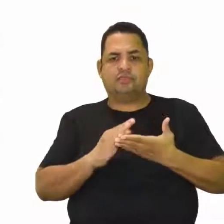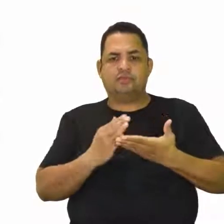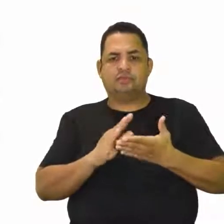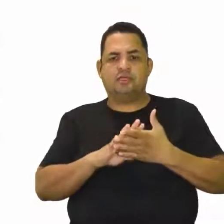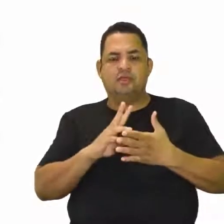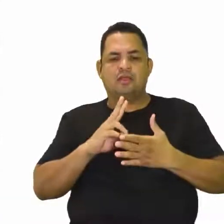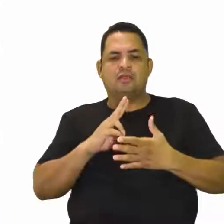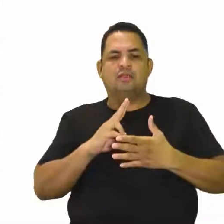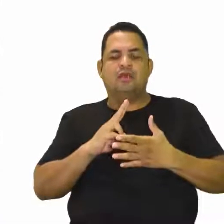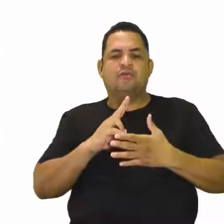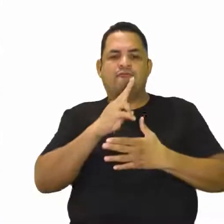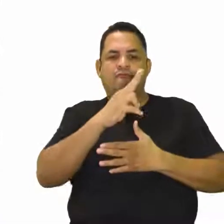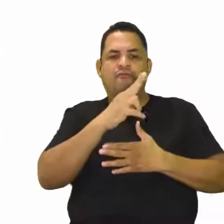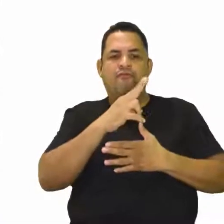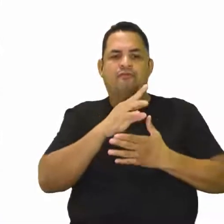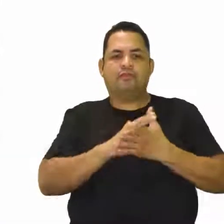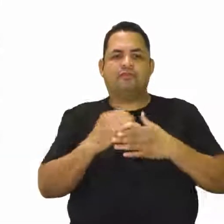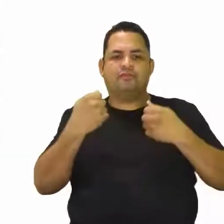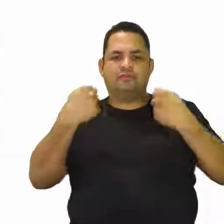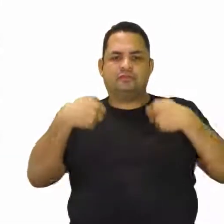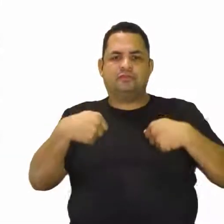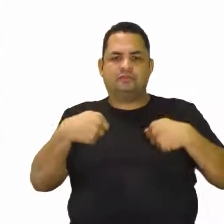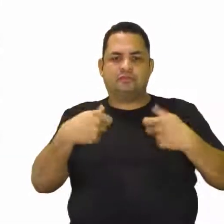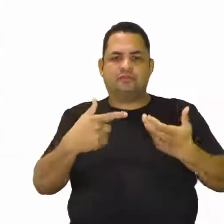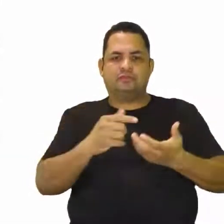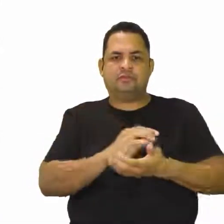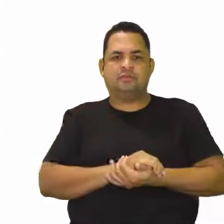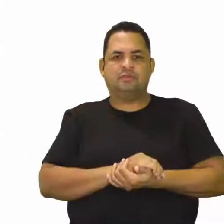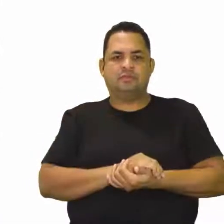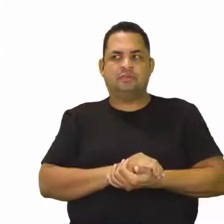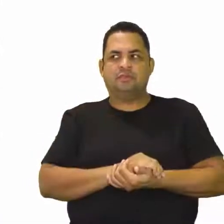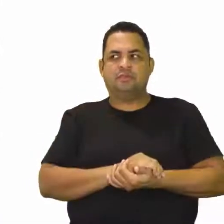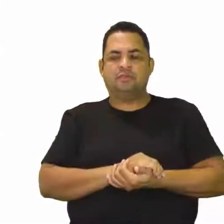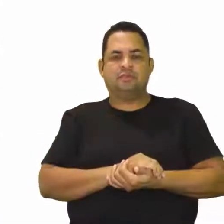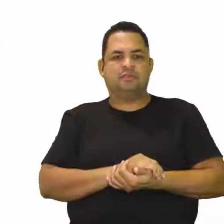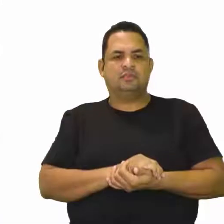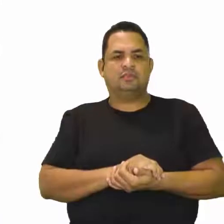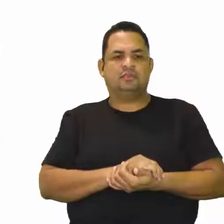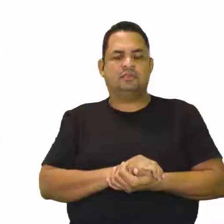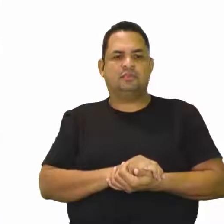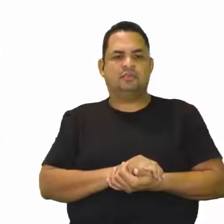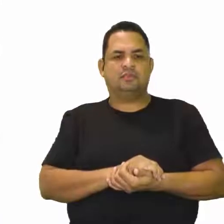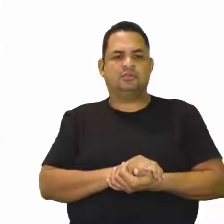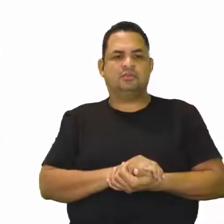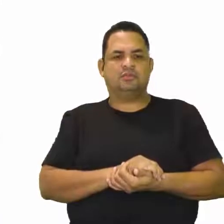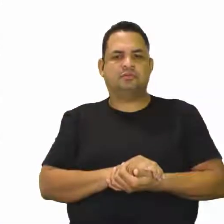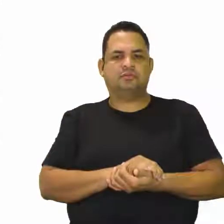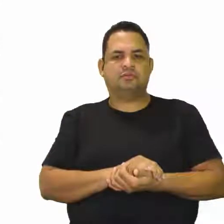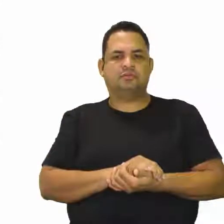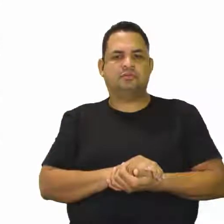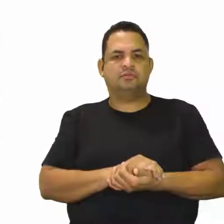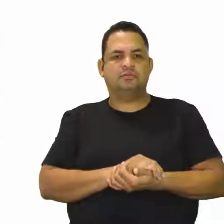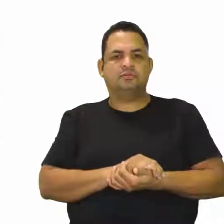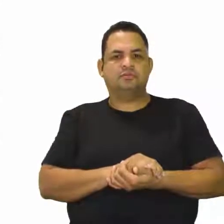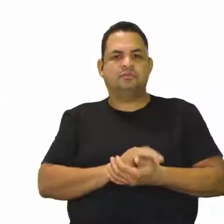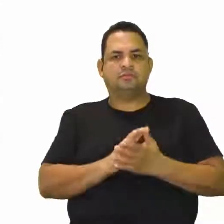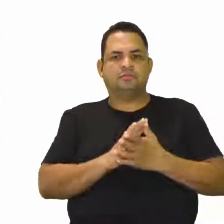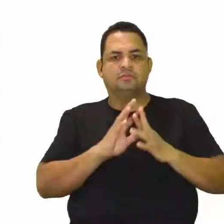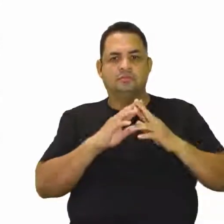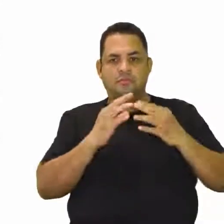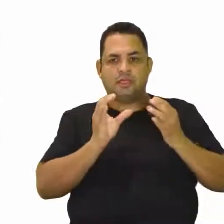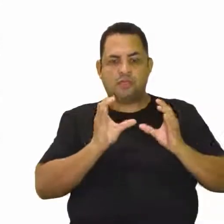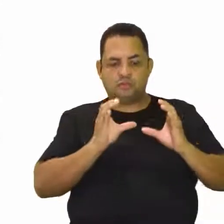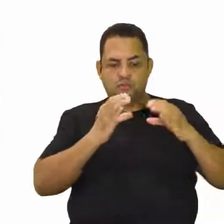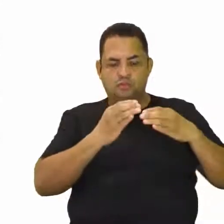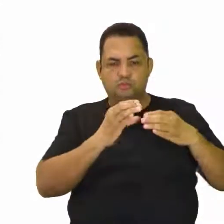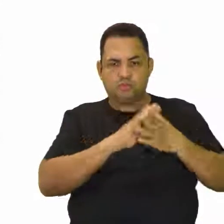A força que faz é o poder. Então, vamos lá. Nesse aqui, a união desses